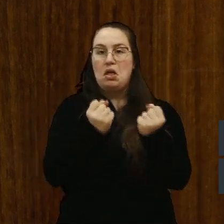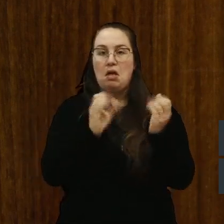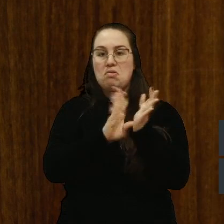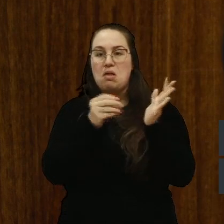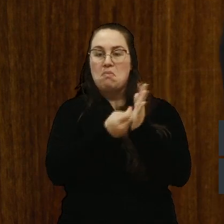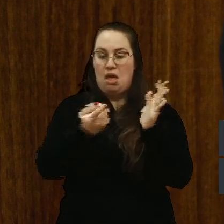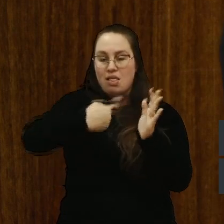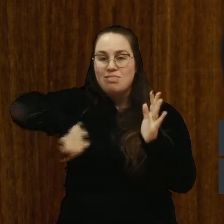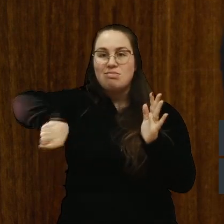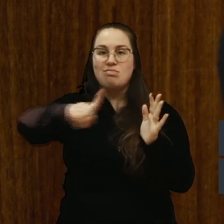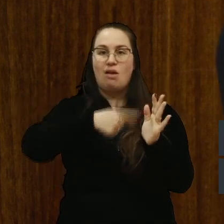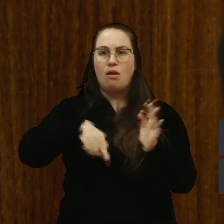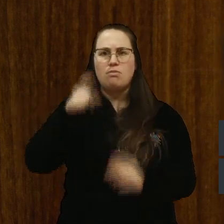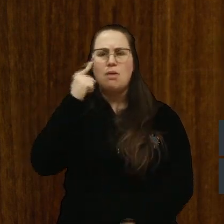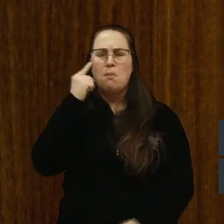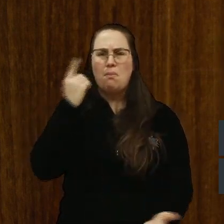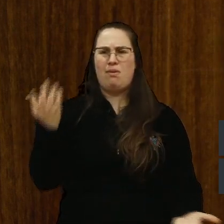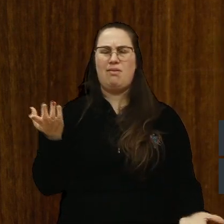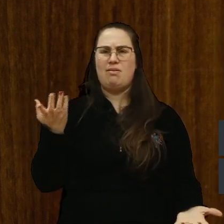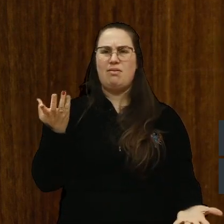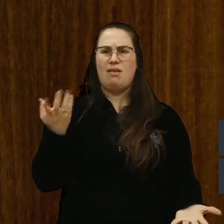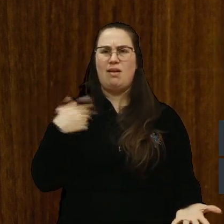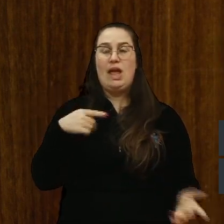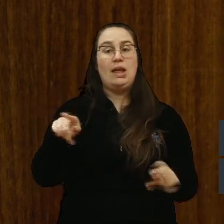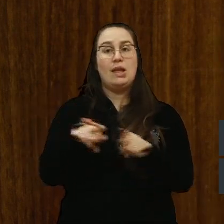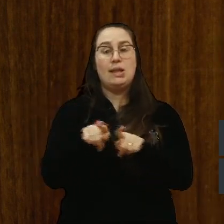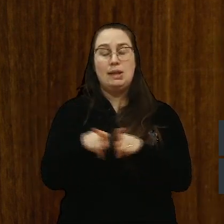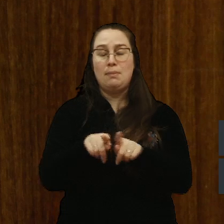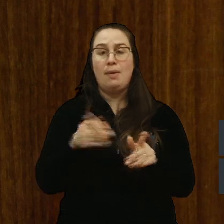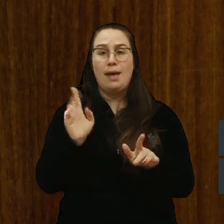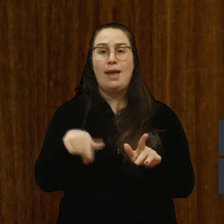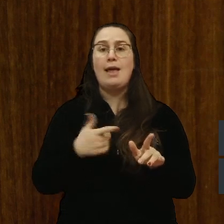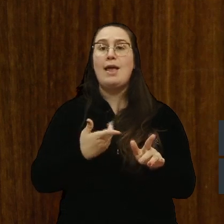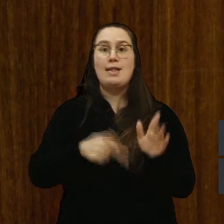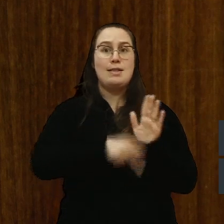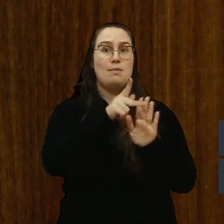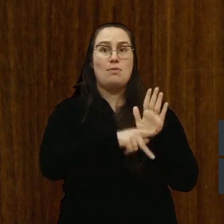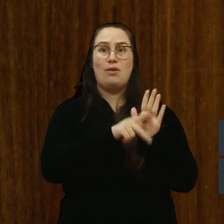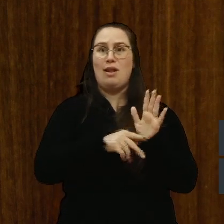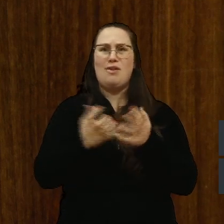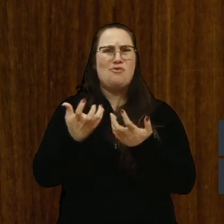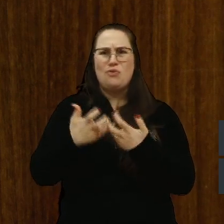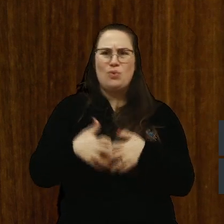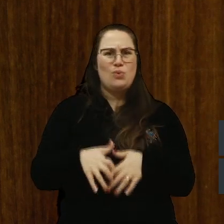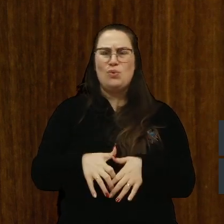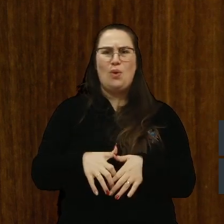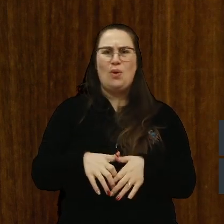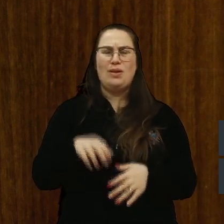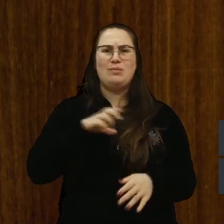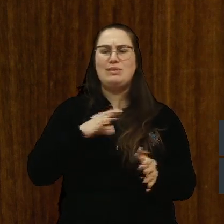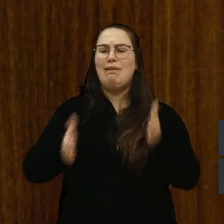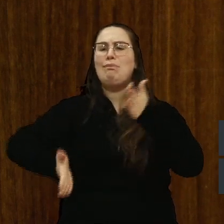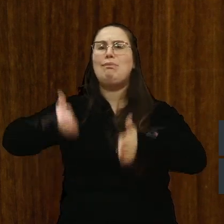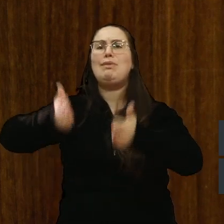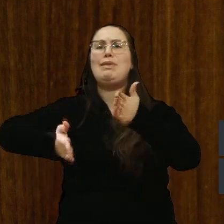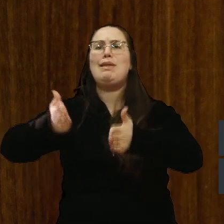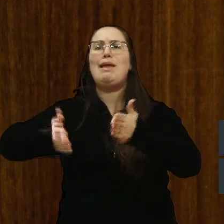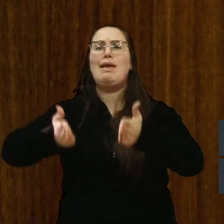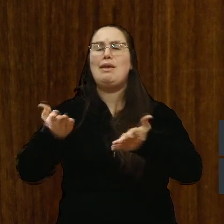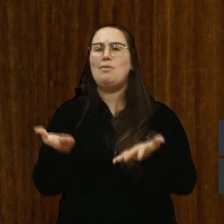parece que não pensamos tanto assim. Além de tudo, esse projeto é inconstitucional porque não tem previsão